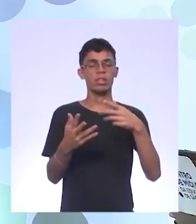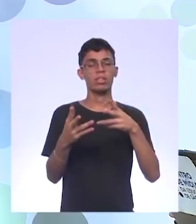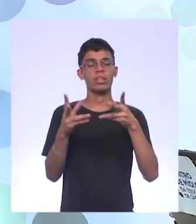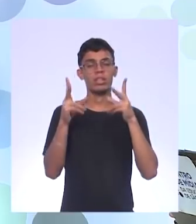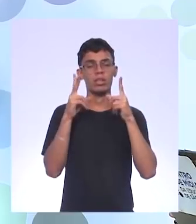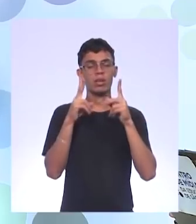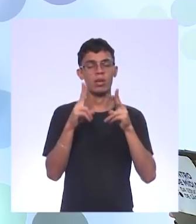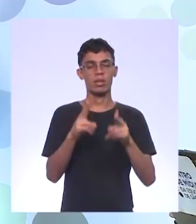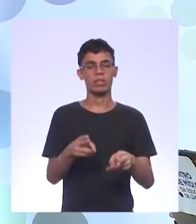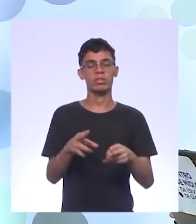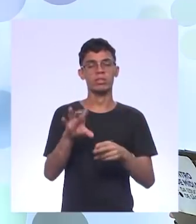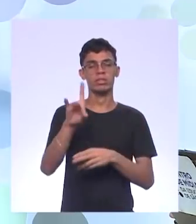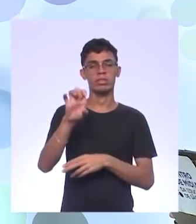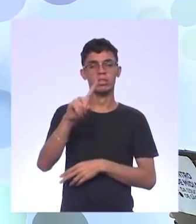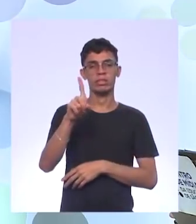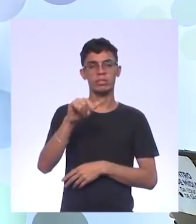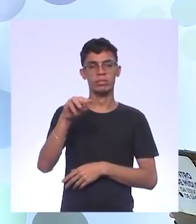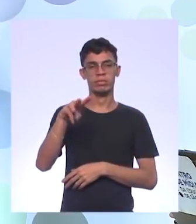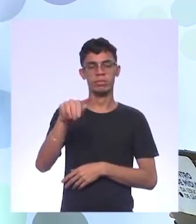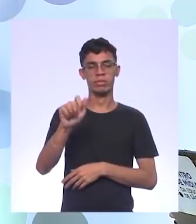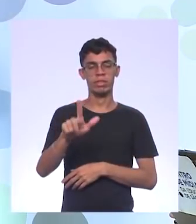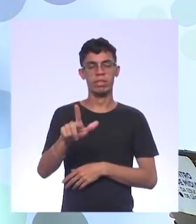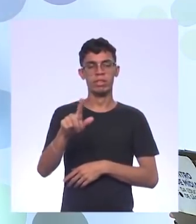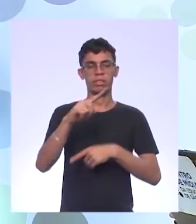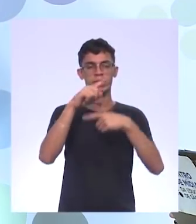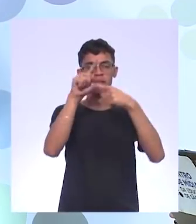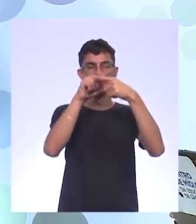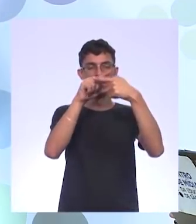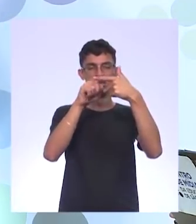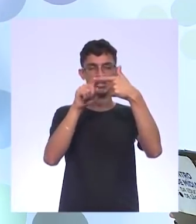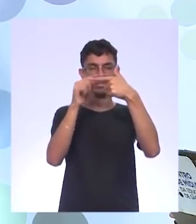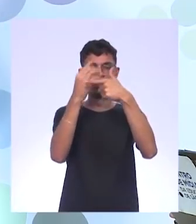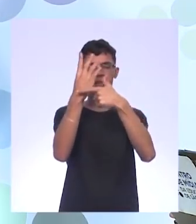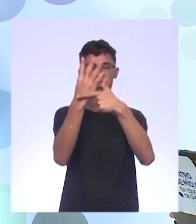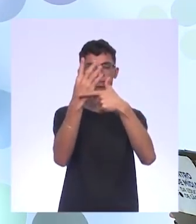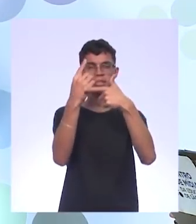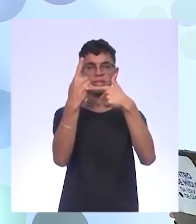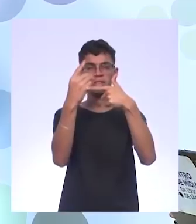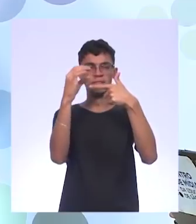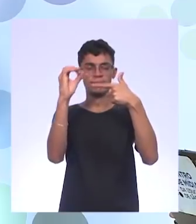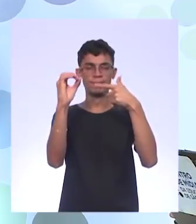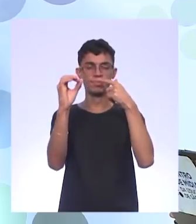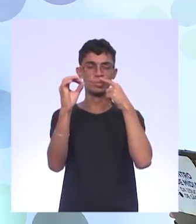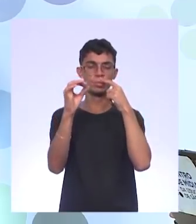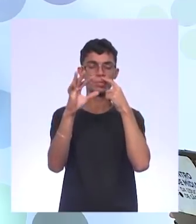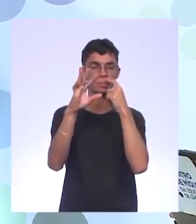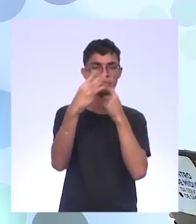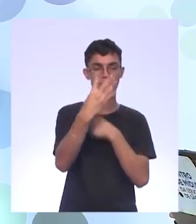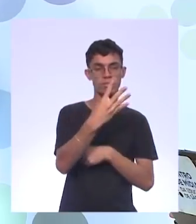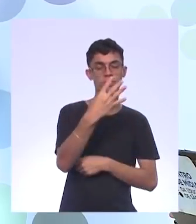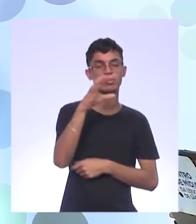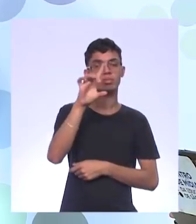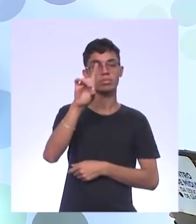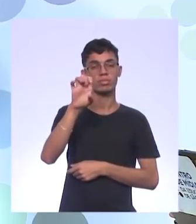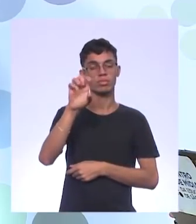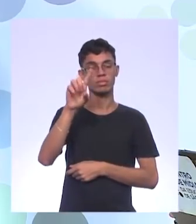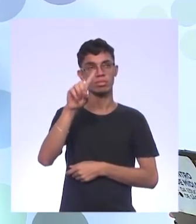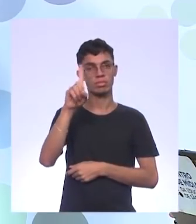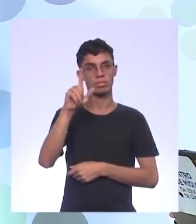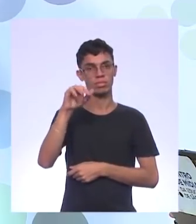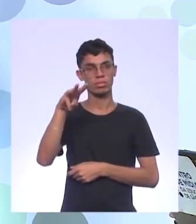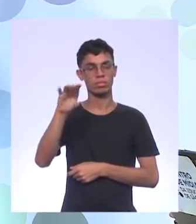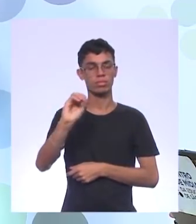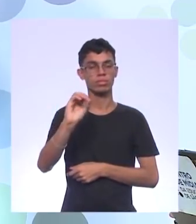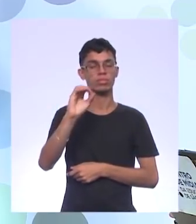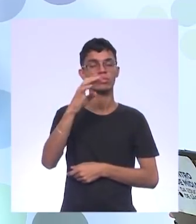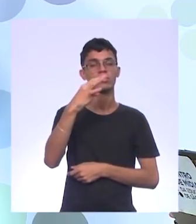mesmo resultado desse mal se você dividir quatro por 10 a gentileza em quatro décimos né não preciso nem fazer a conta